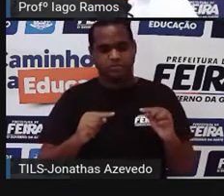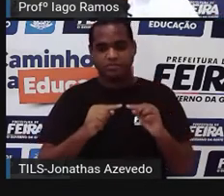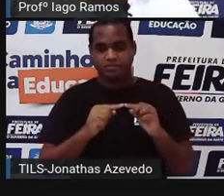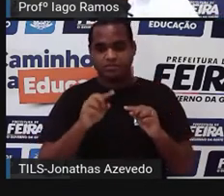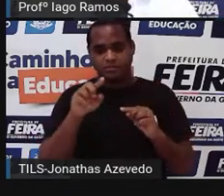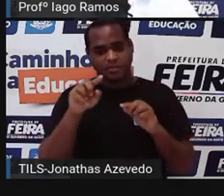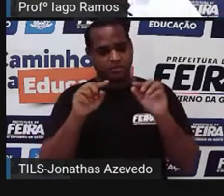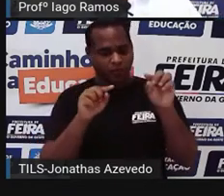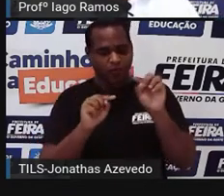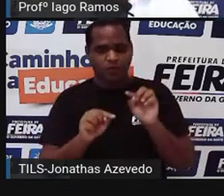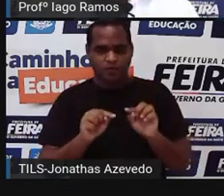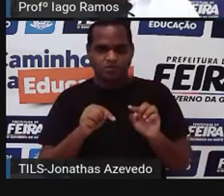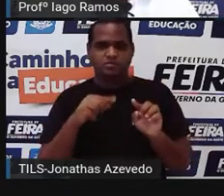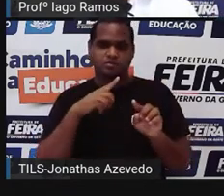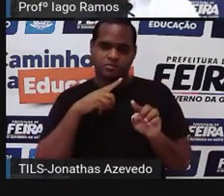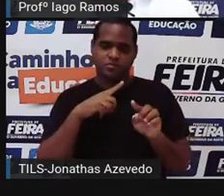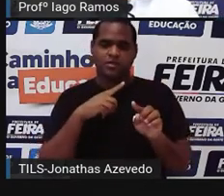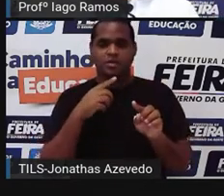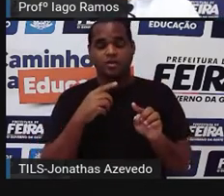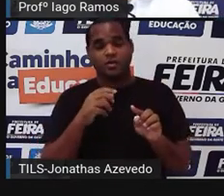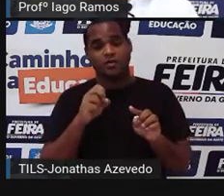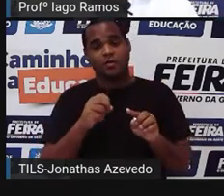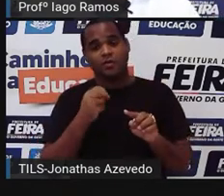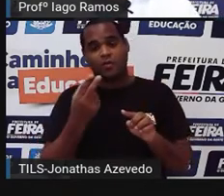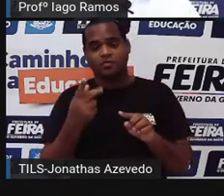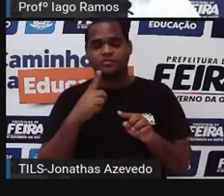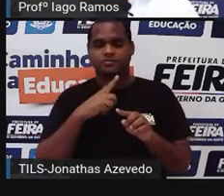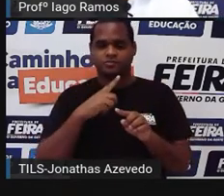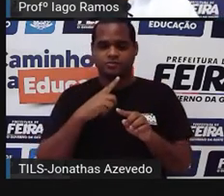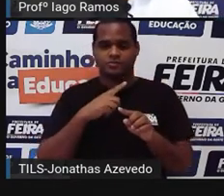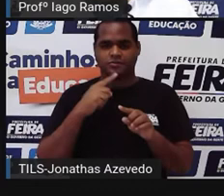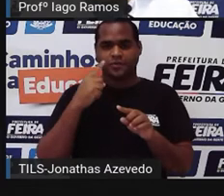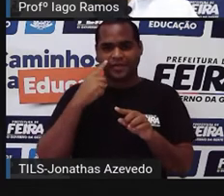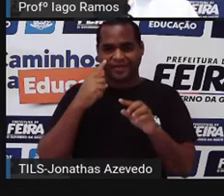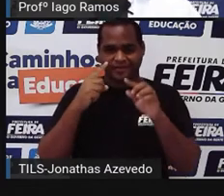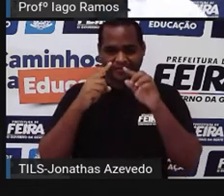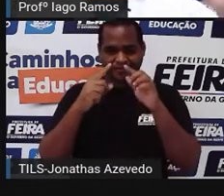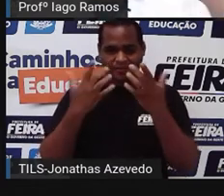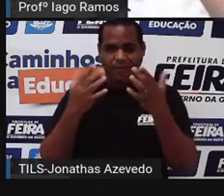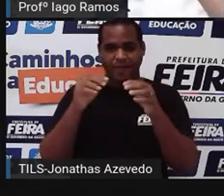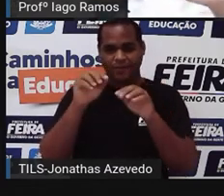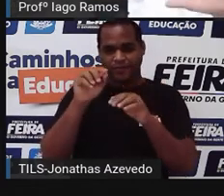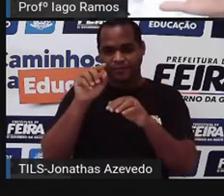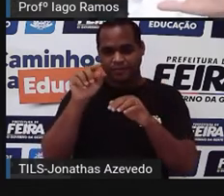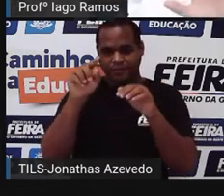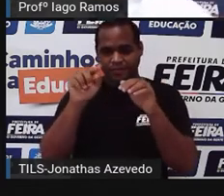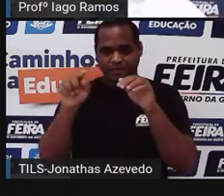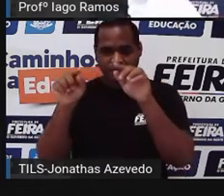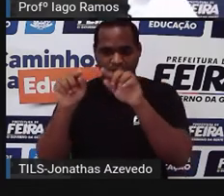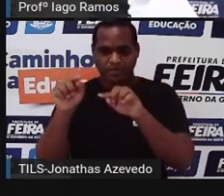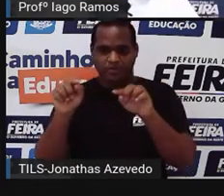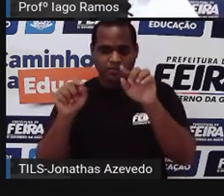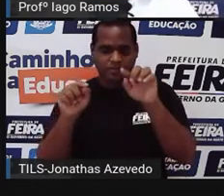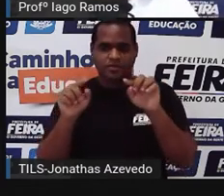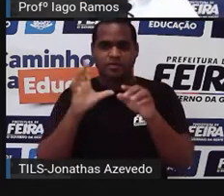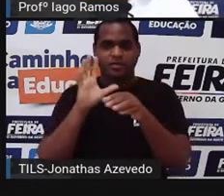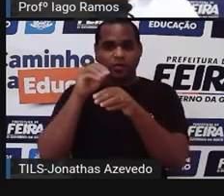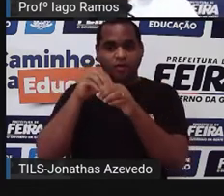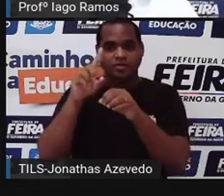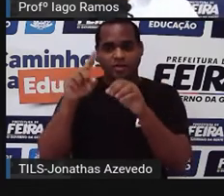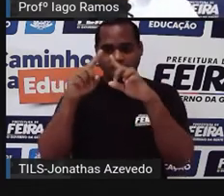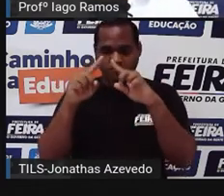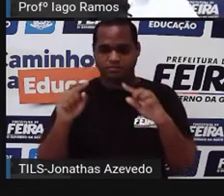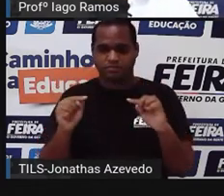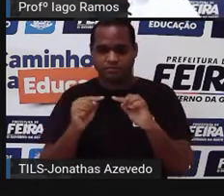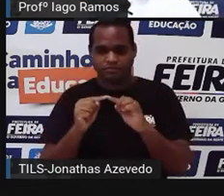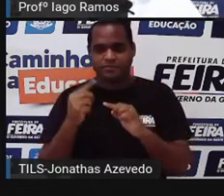triângulos ou se a gente tiver dois ângulos nos dois triângulos ou